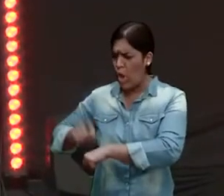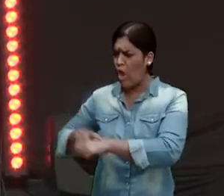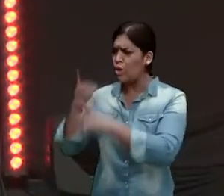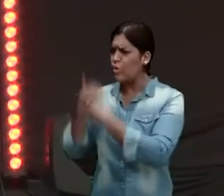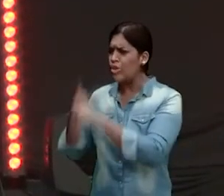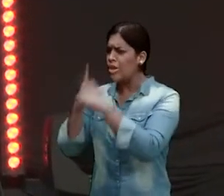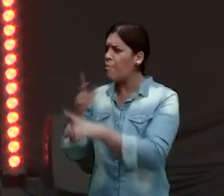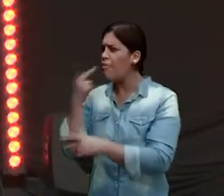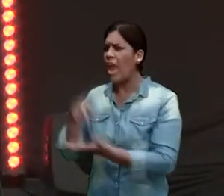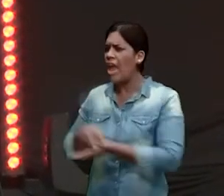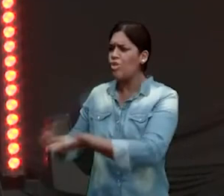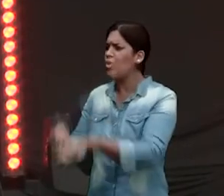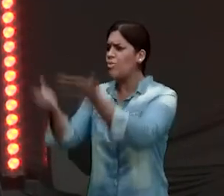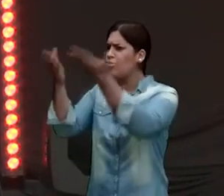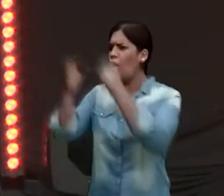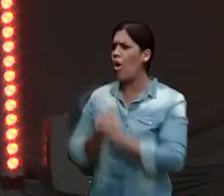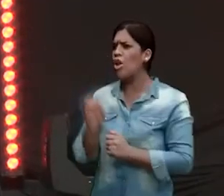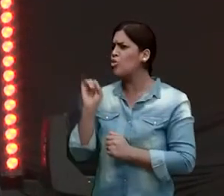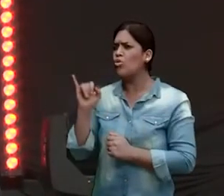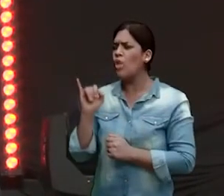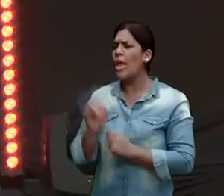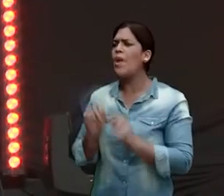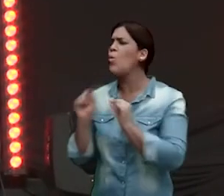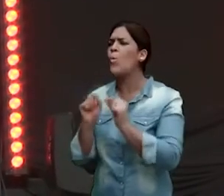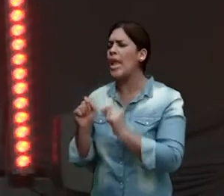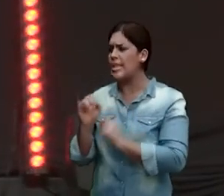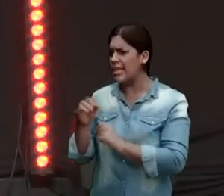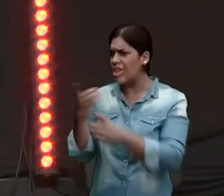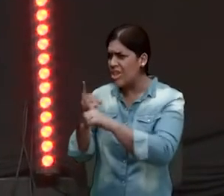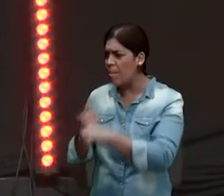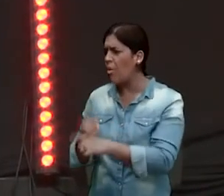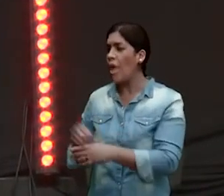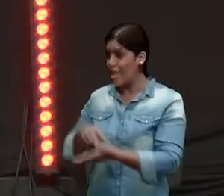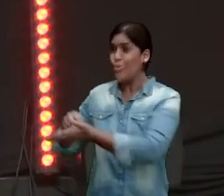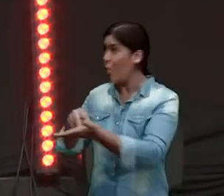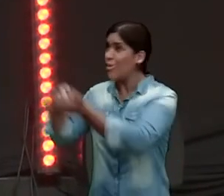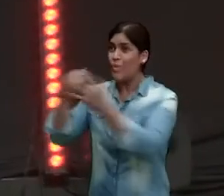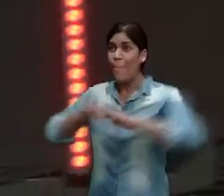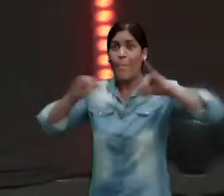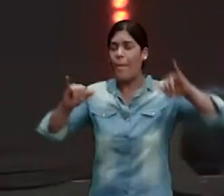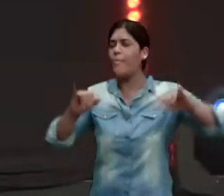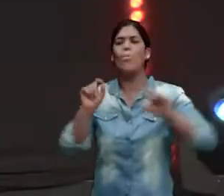que os discípulos começaram a falar ele ressuscitou ele ressuscitou era só mostrar o corpo acabava farsa